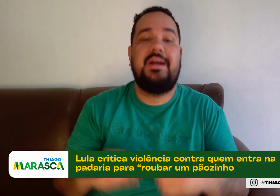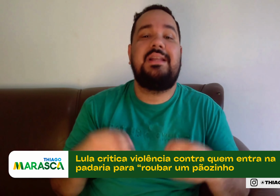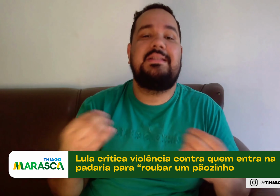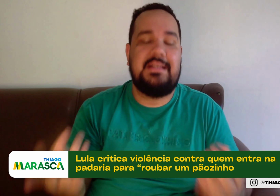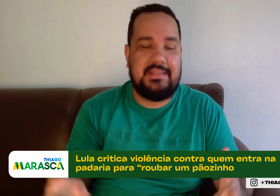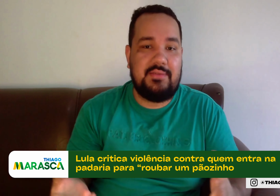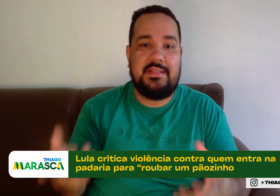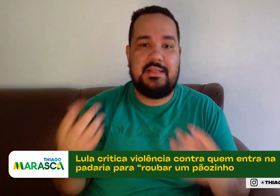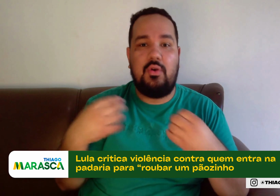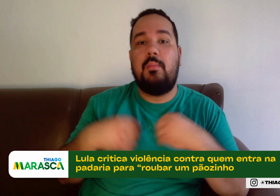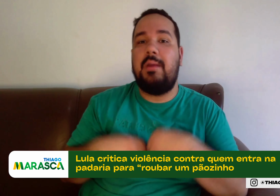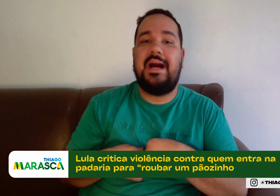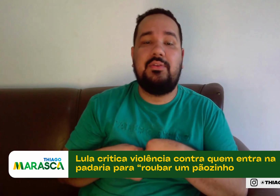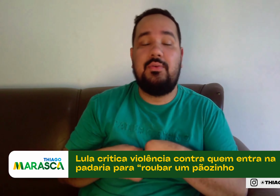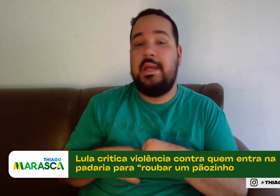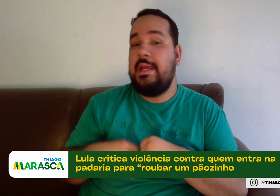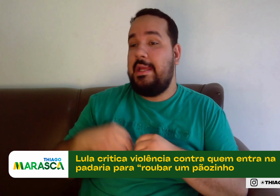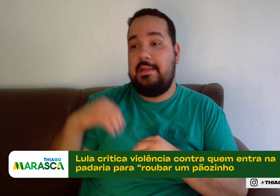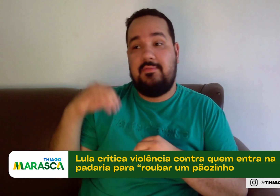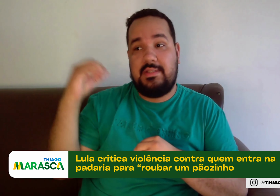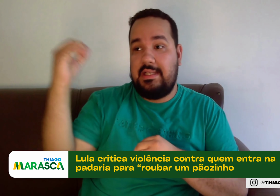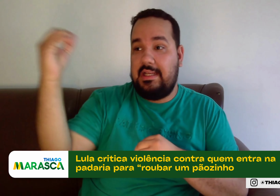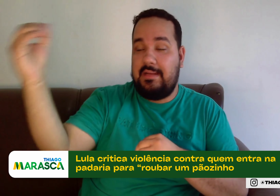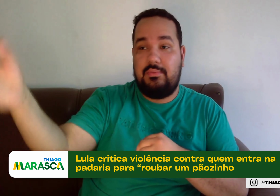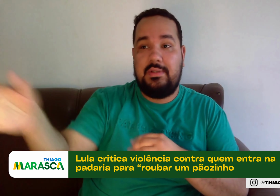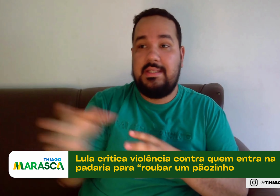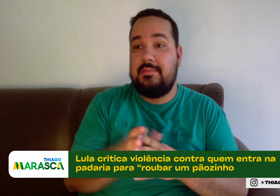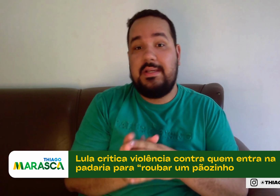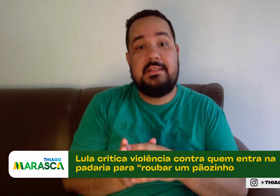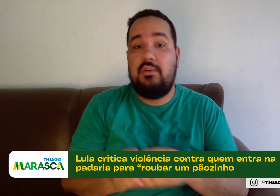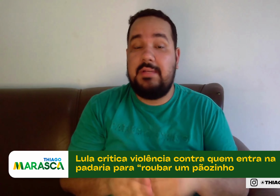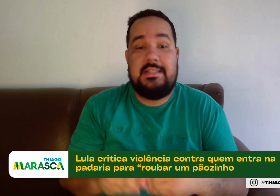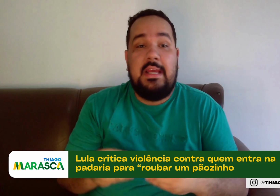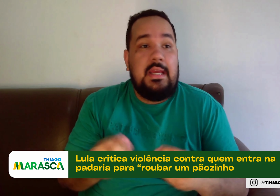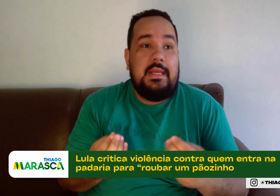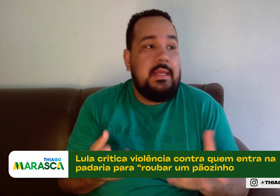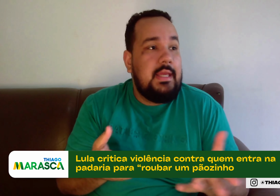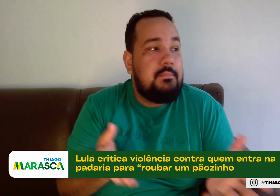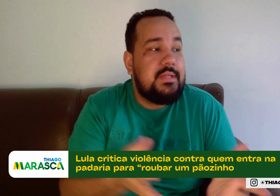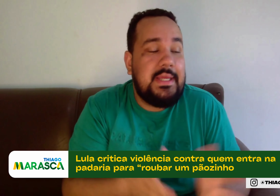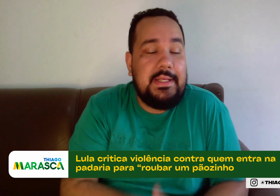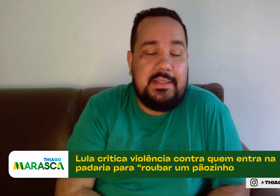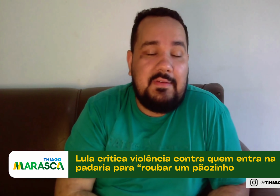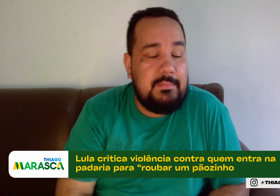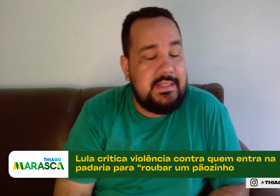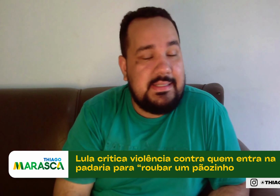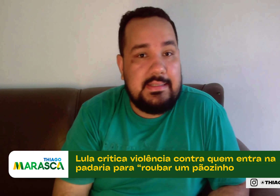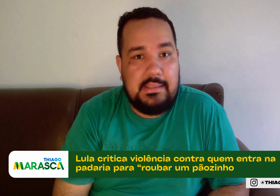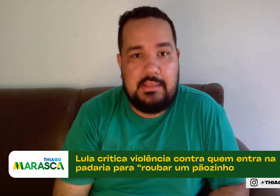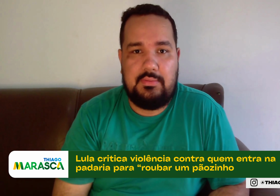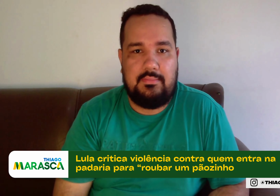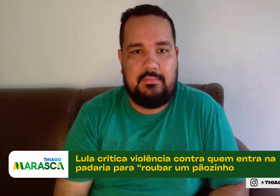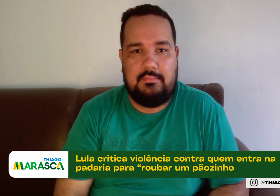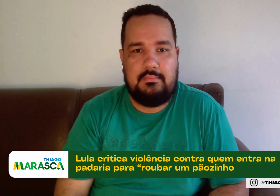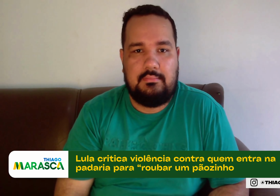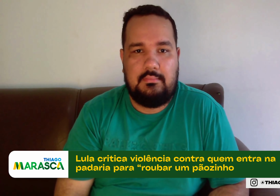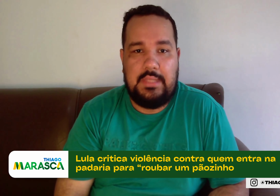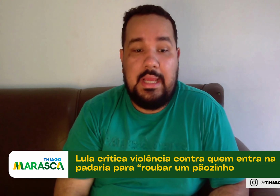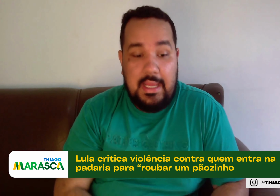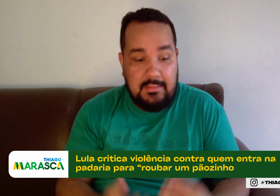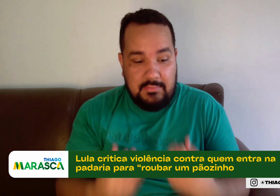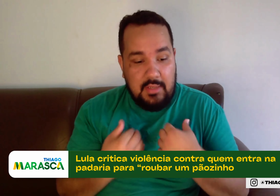normalização de ser roubado e você lá na polícia mas não mas é porque ele tava precisando